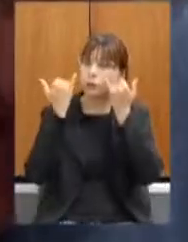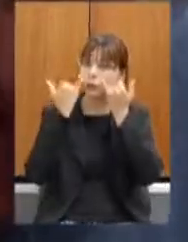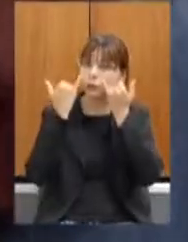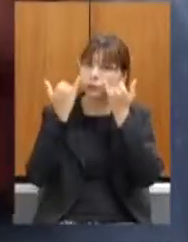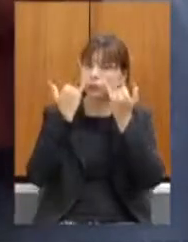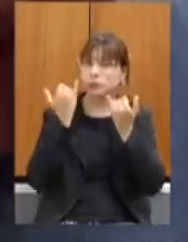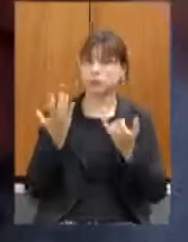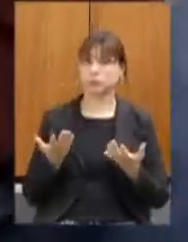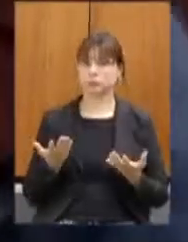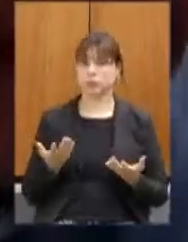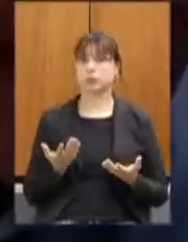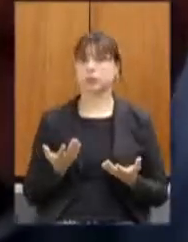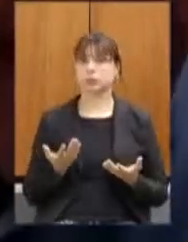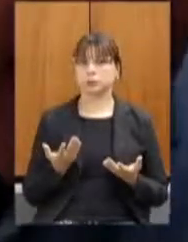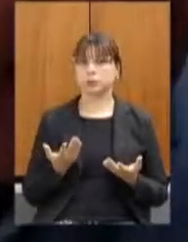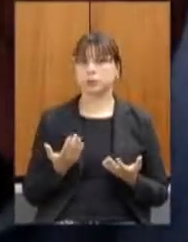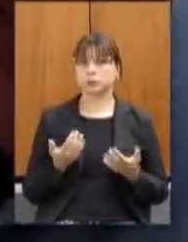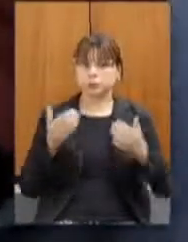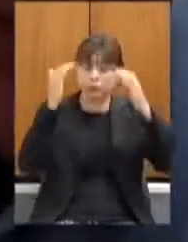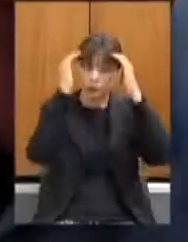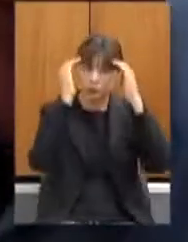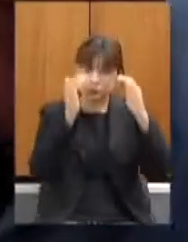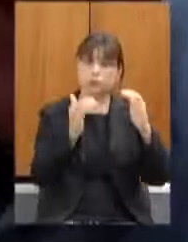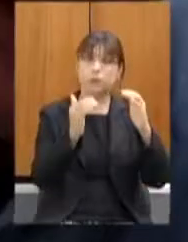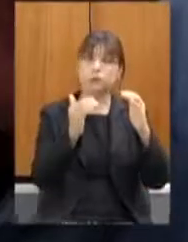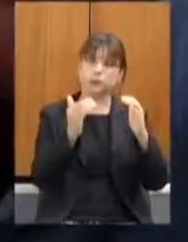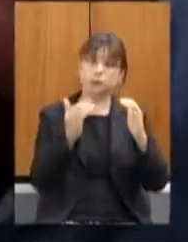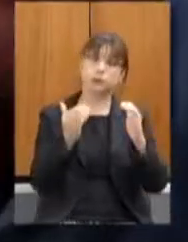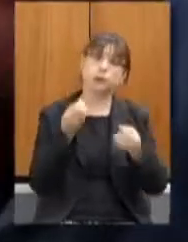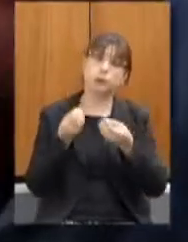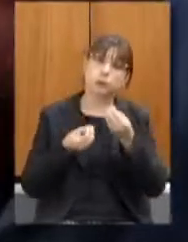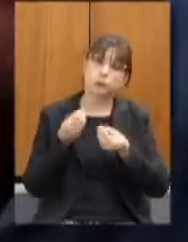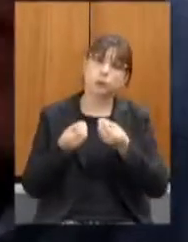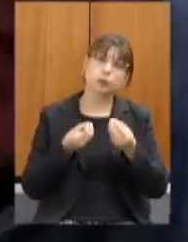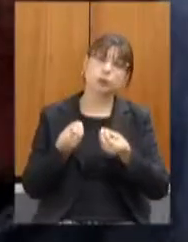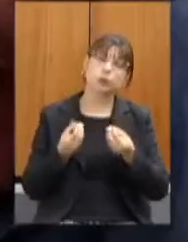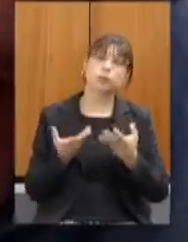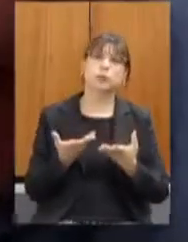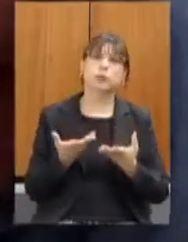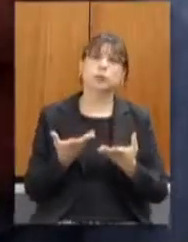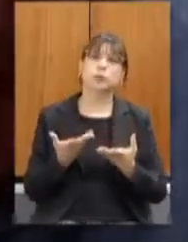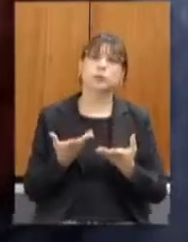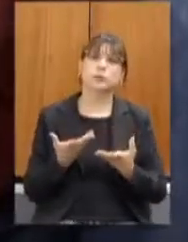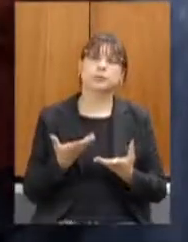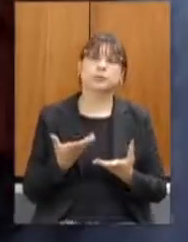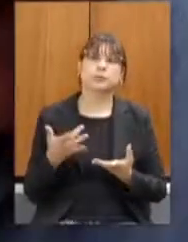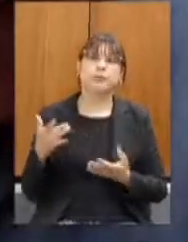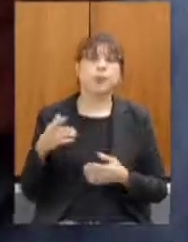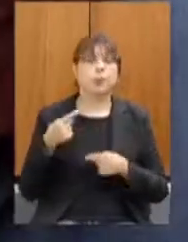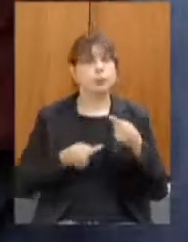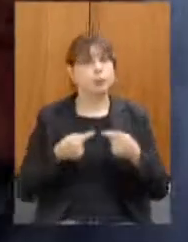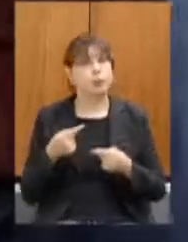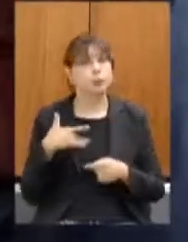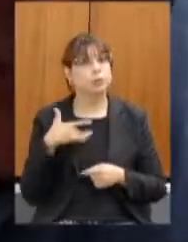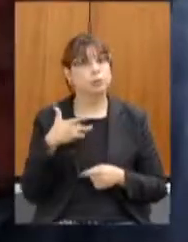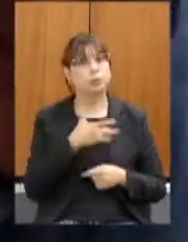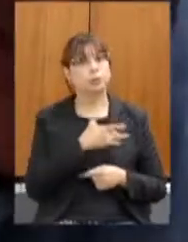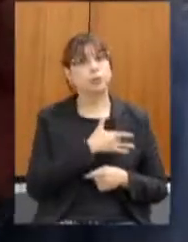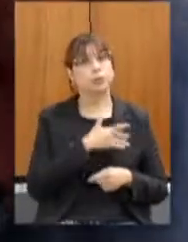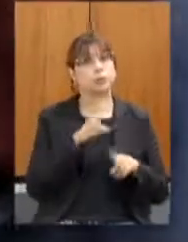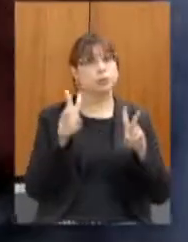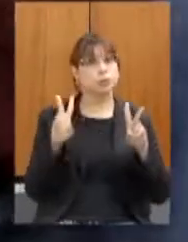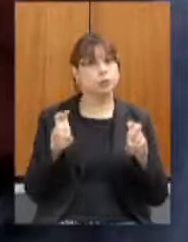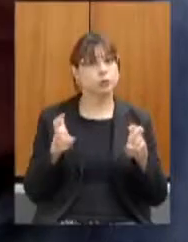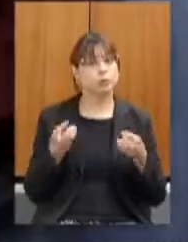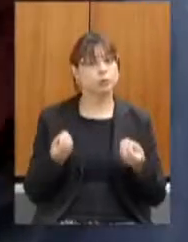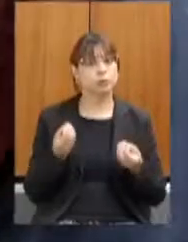técnicas que respeitem a lógica de funcionamento e organização da política de saúde sob o ponto de vista do